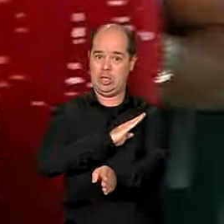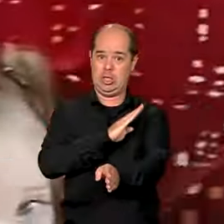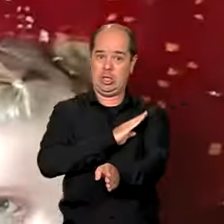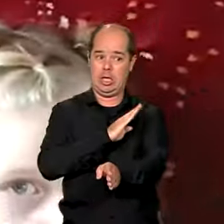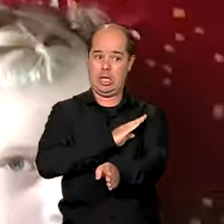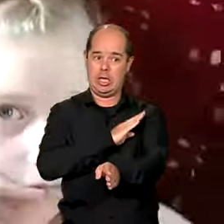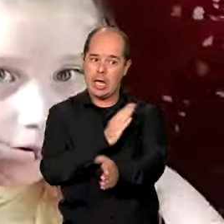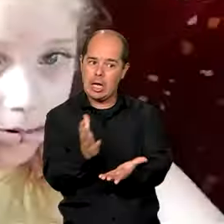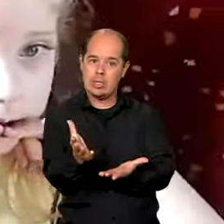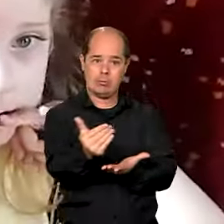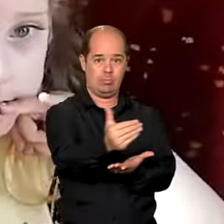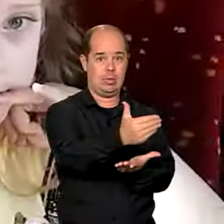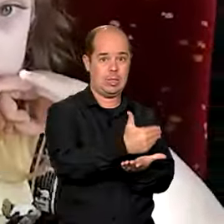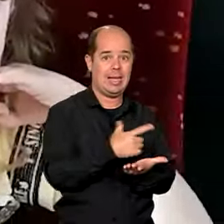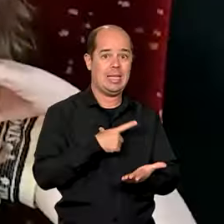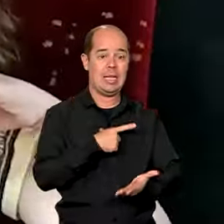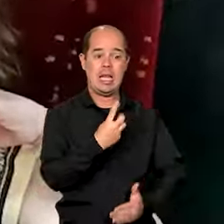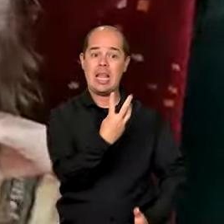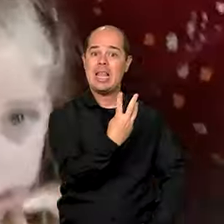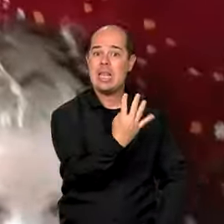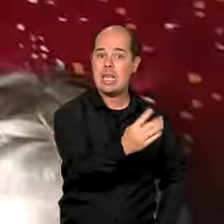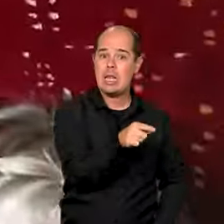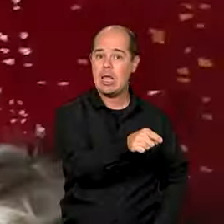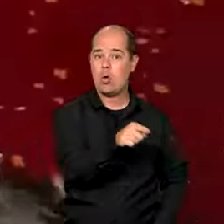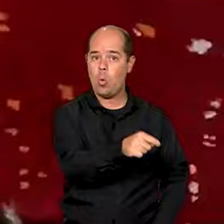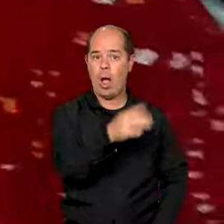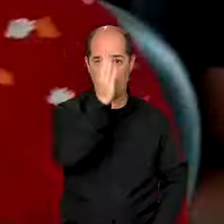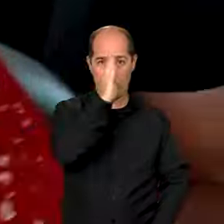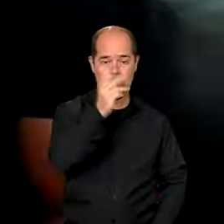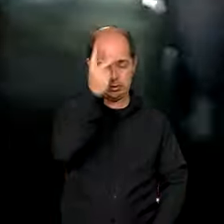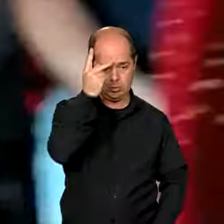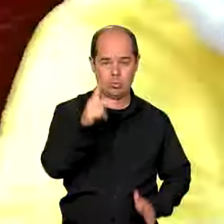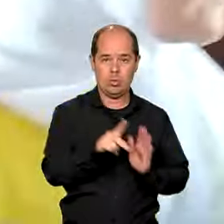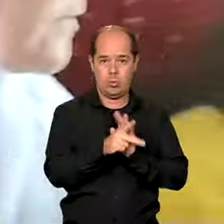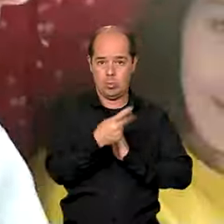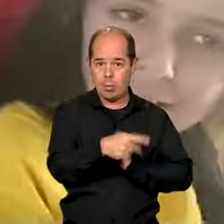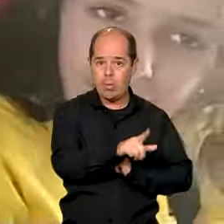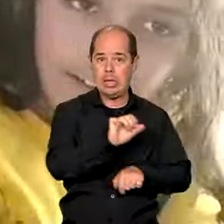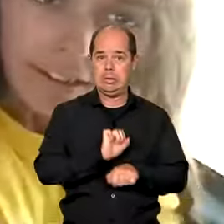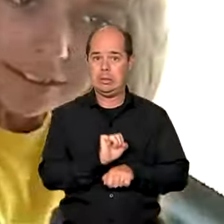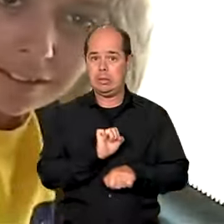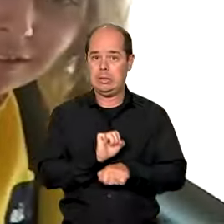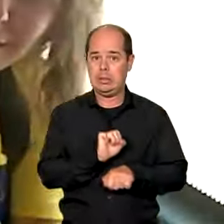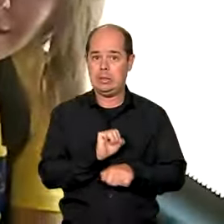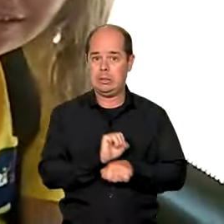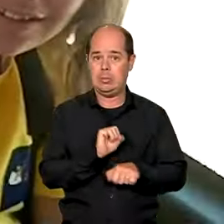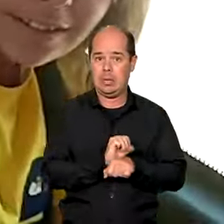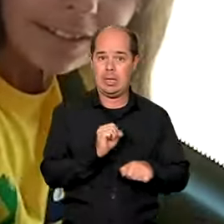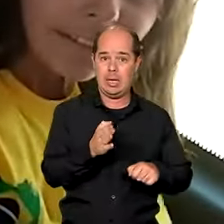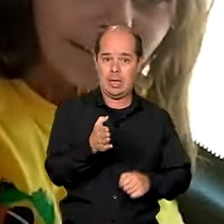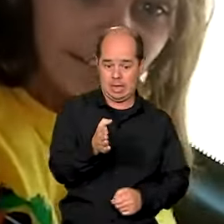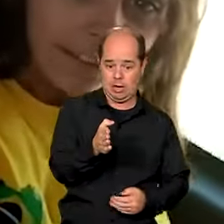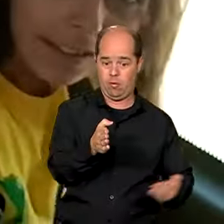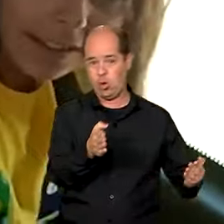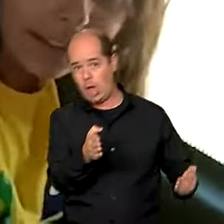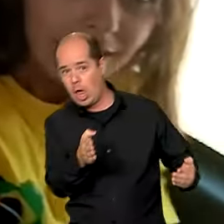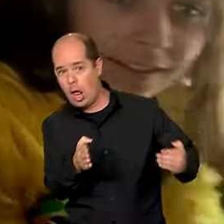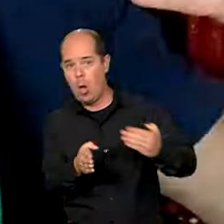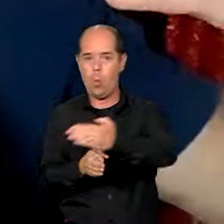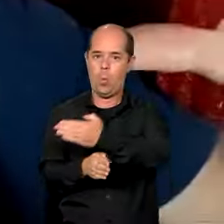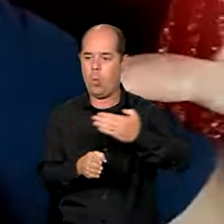brasileiros ainda aguarda autorização para cruzar a fronteira com o Egito e chegar ao Brasil, para